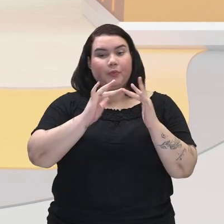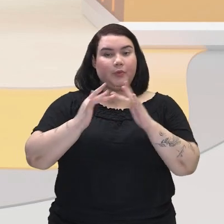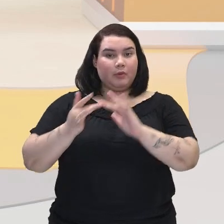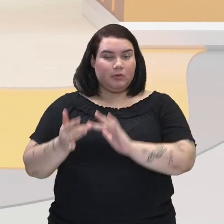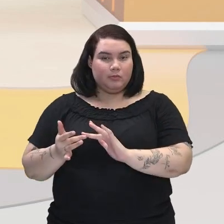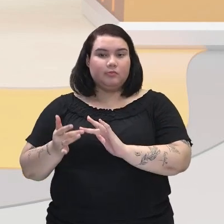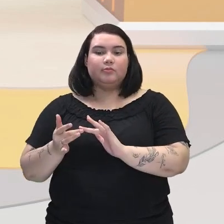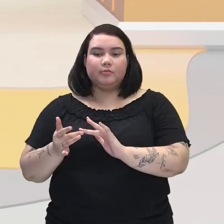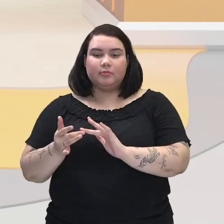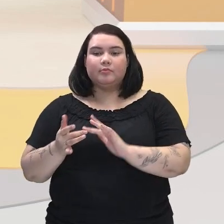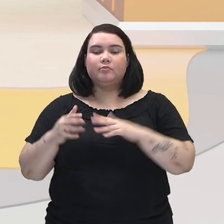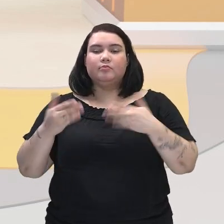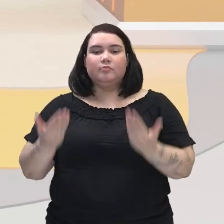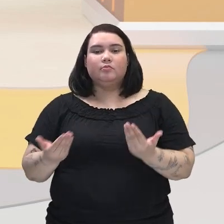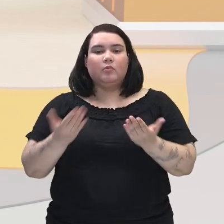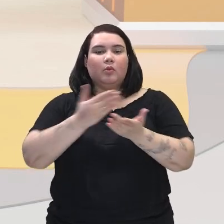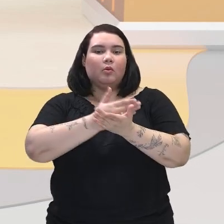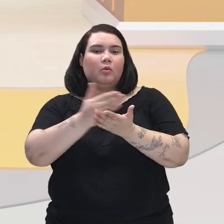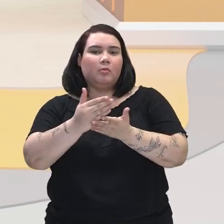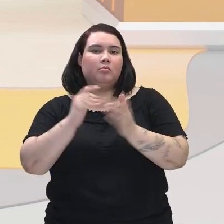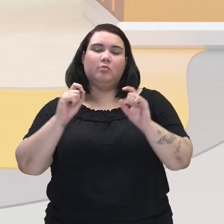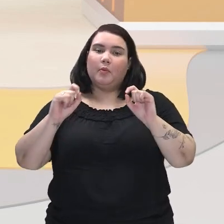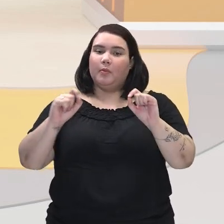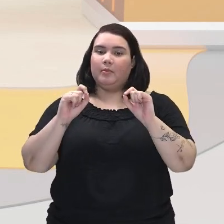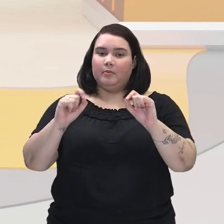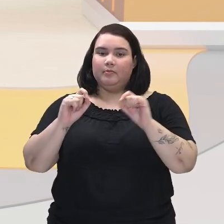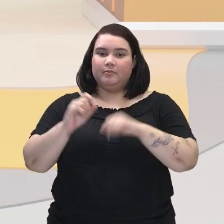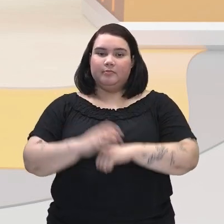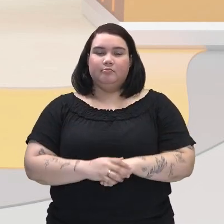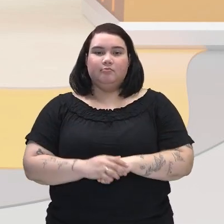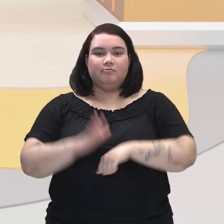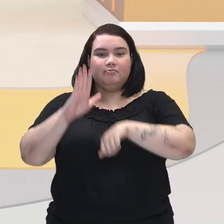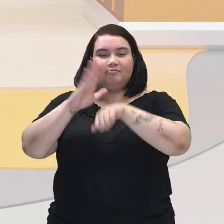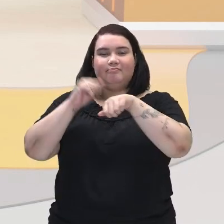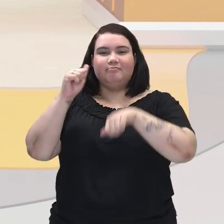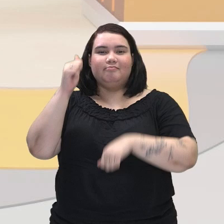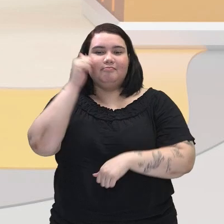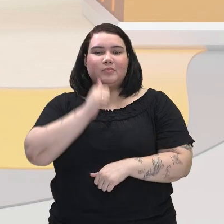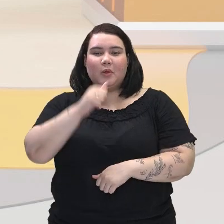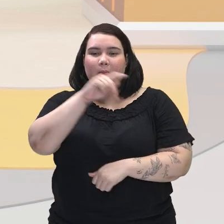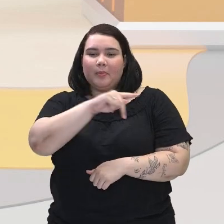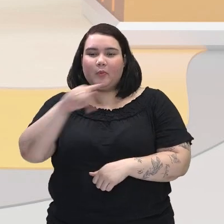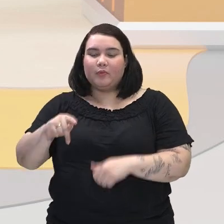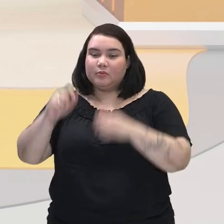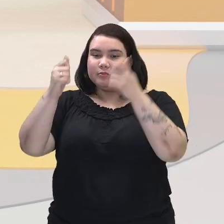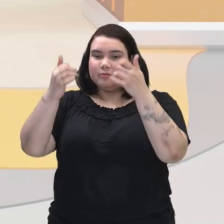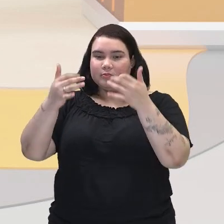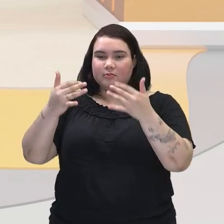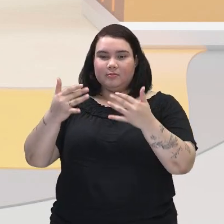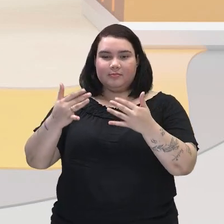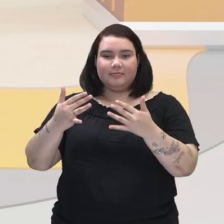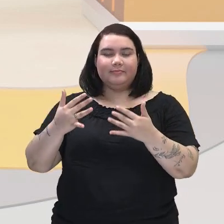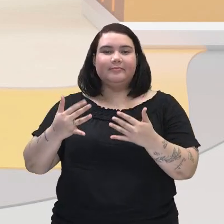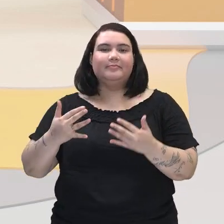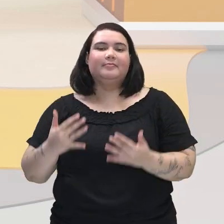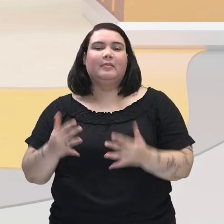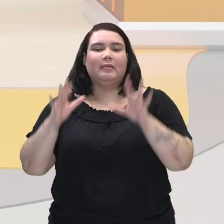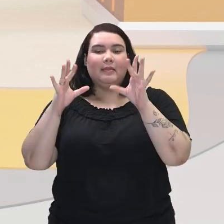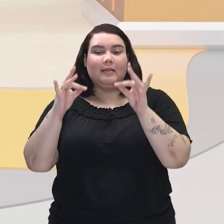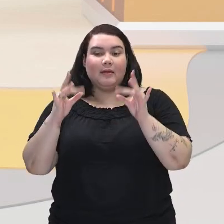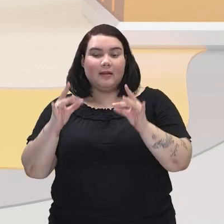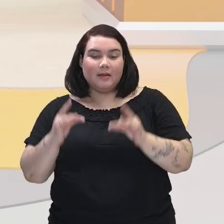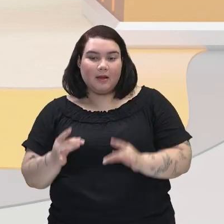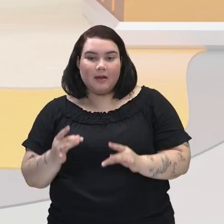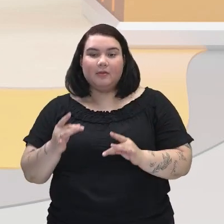contexto, eu irei chamar aqui uma professora que irá nos dar a visão